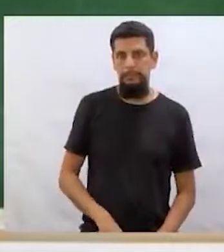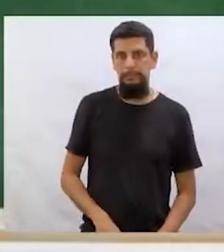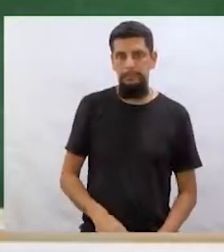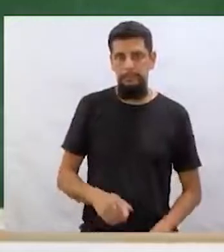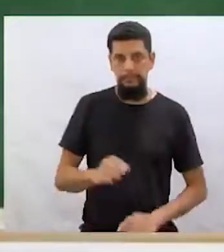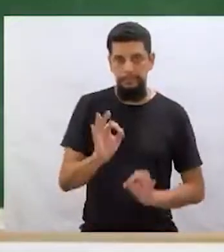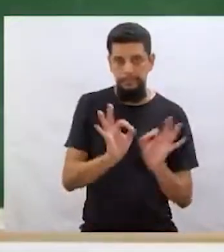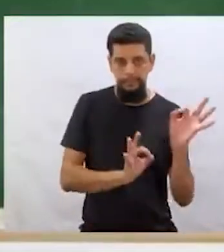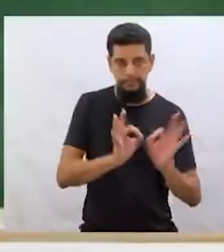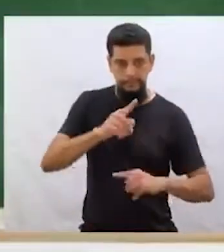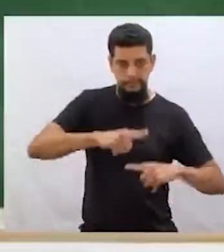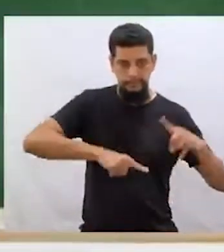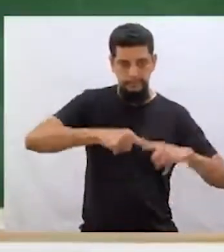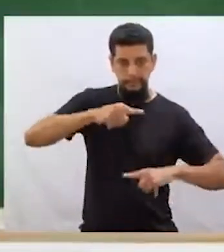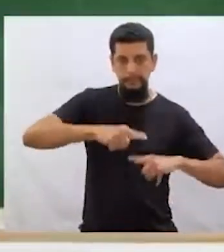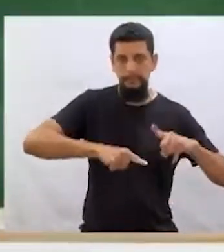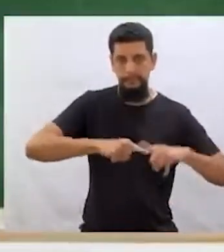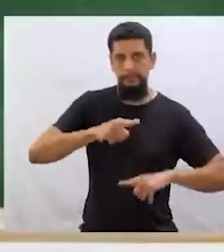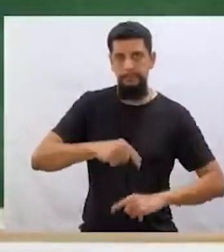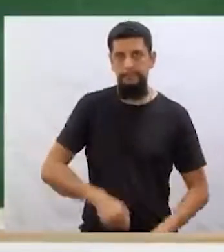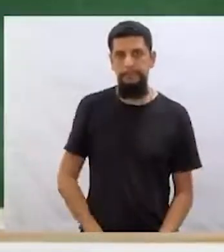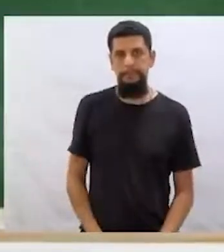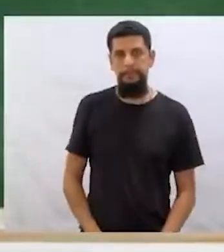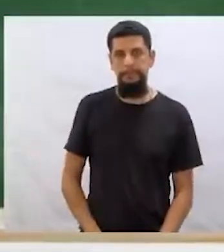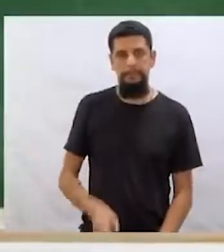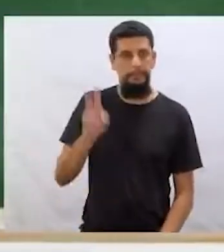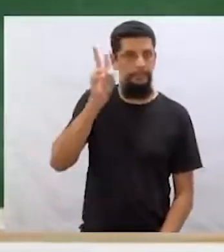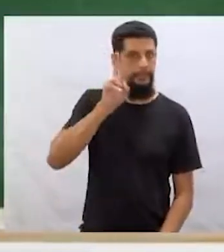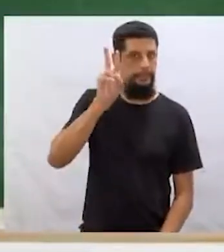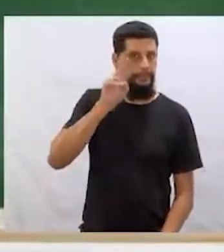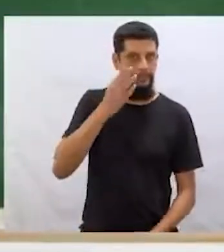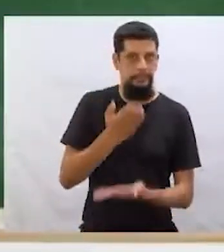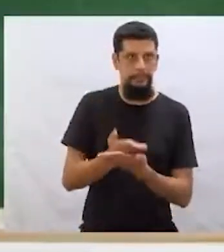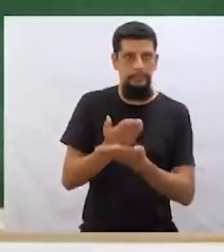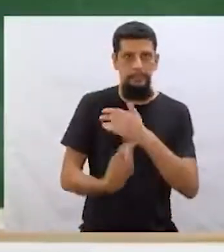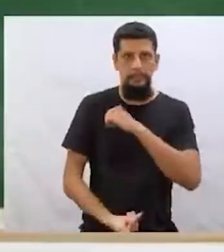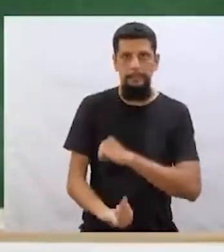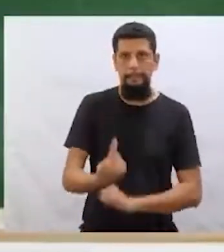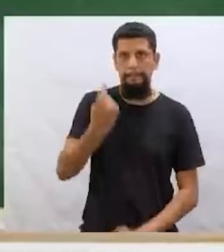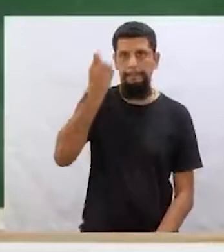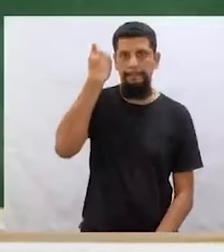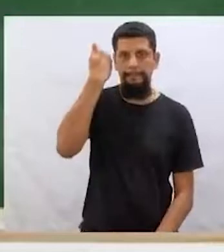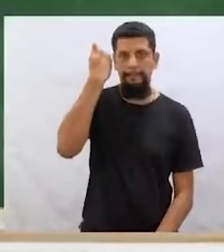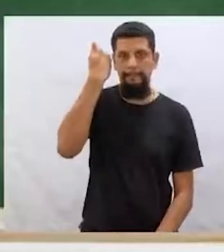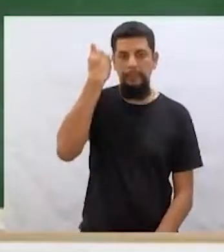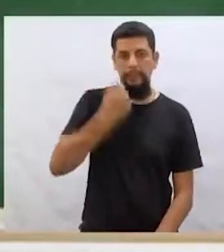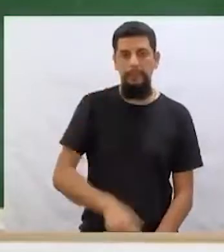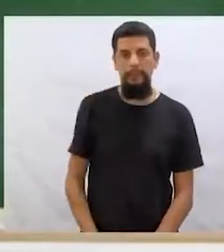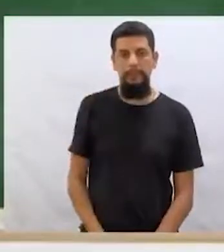Nós vamos separar os materiais. Vamos relembrar a aula anterior.